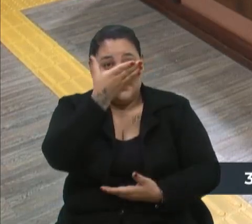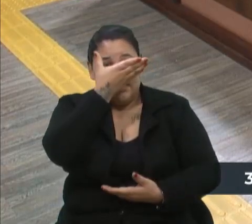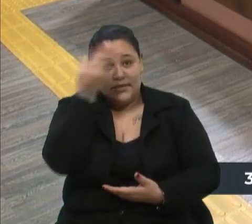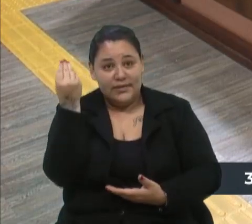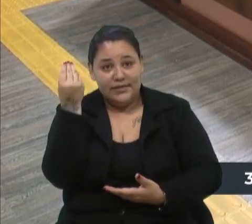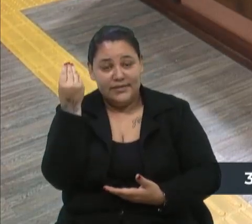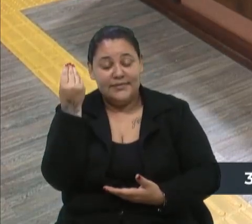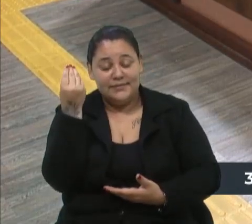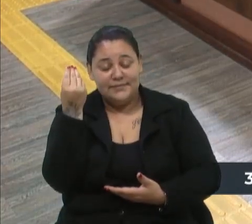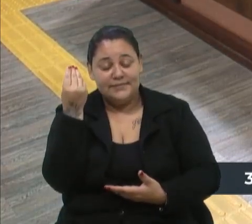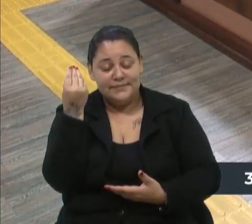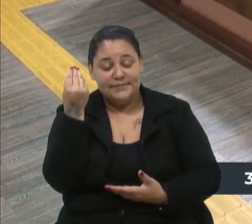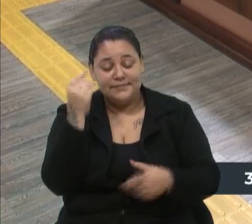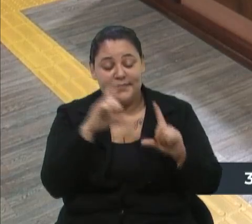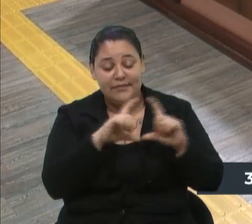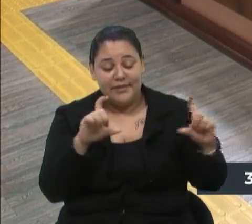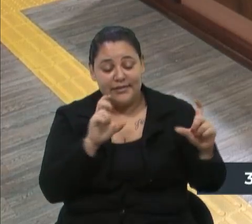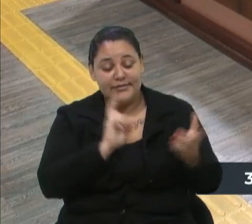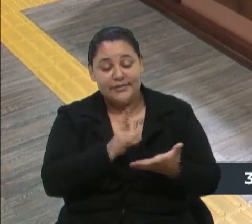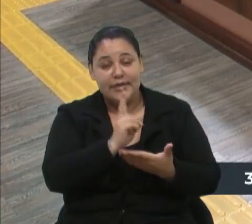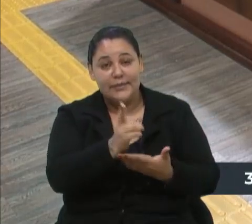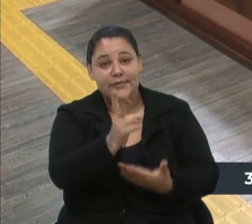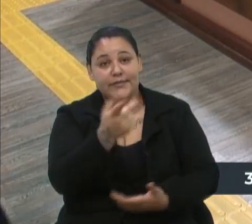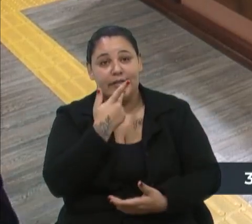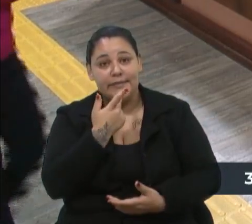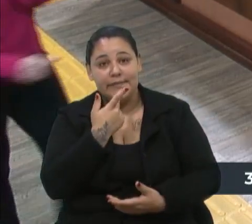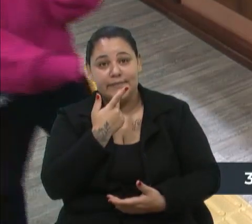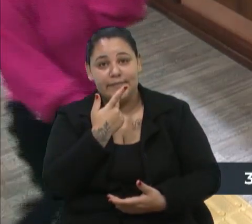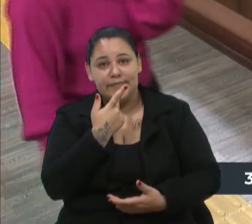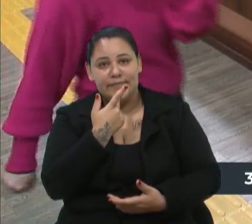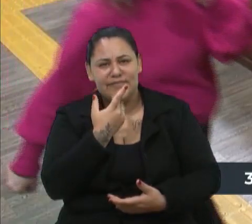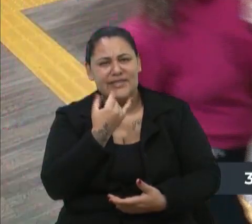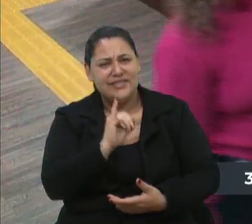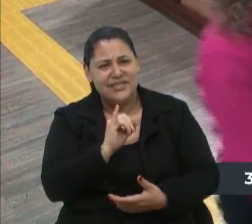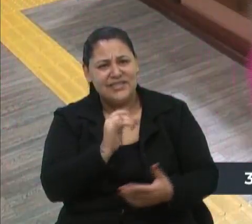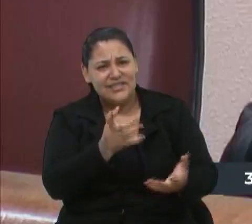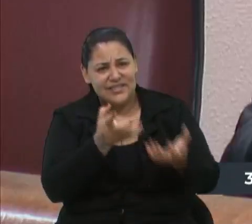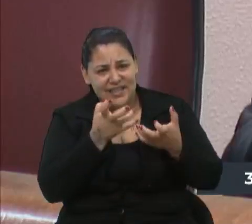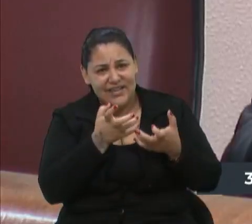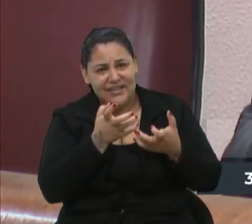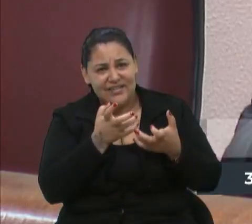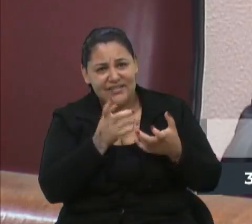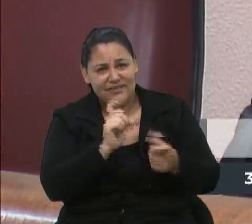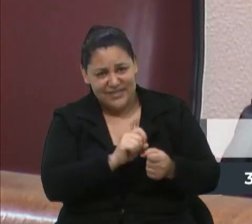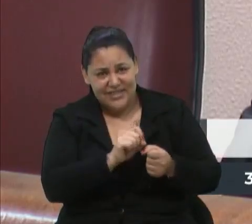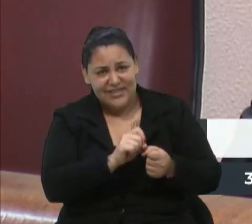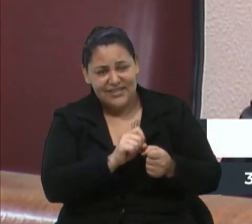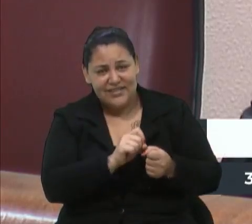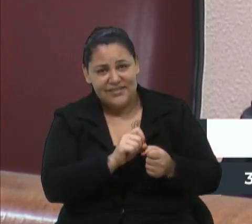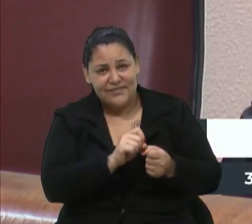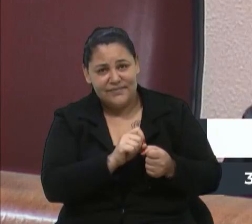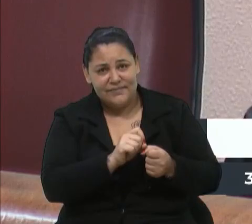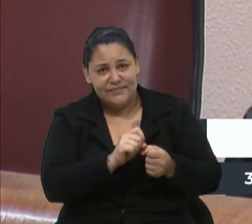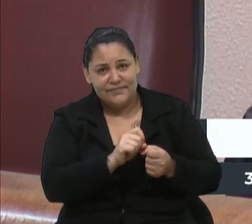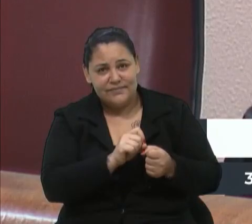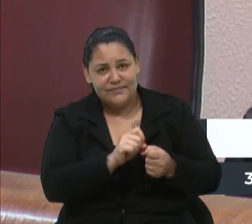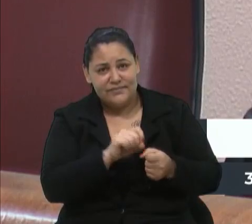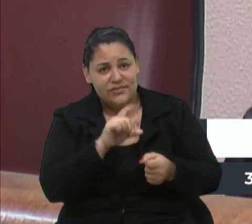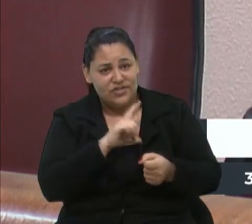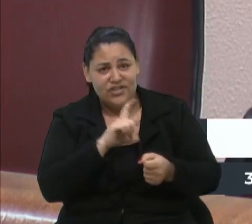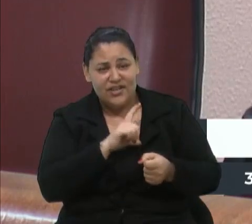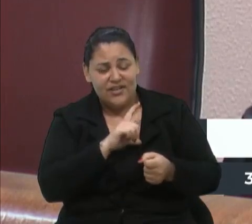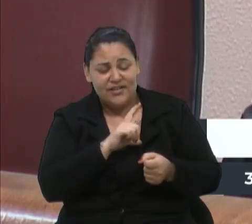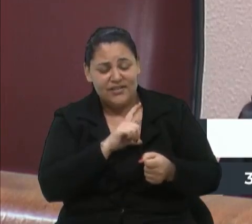frase aqui, que eu sempre venho dizendo aqui, vereador. Se quisessem fazer, a gente já deu algumas